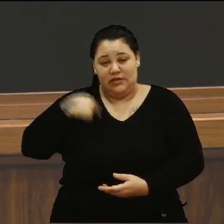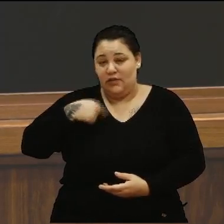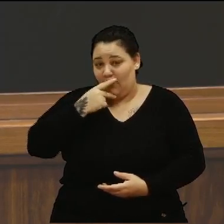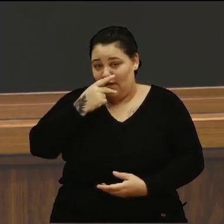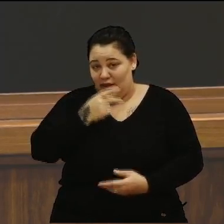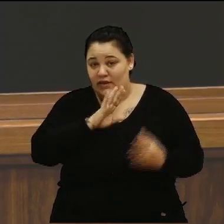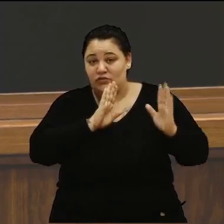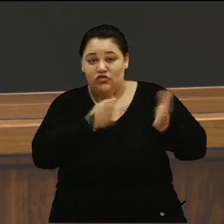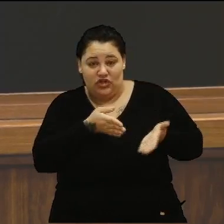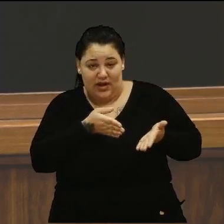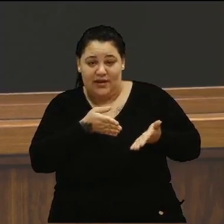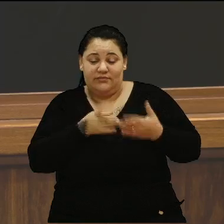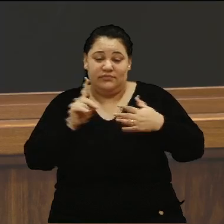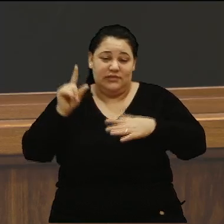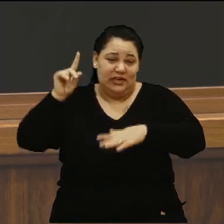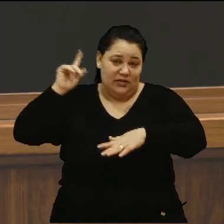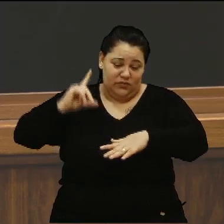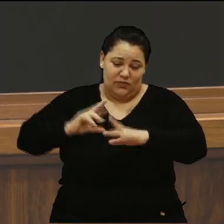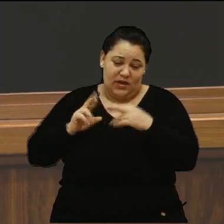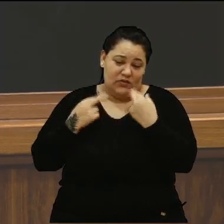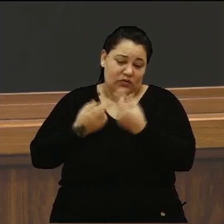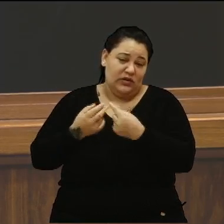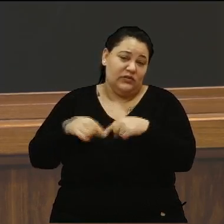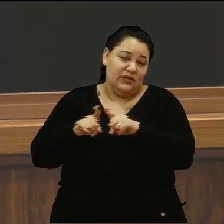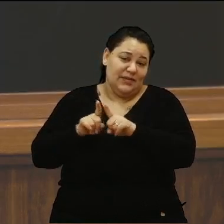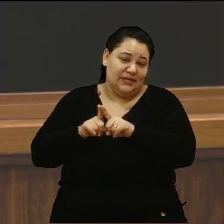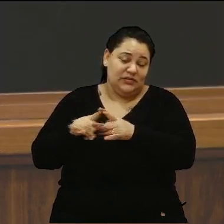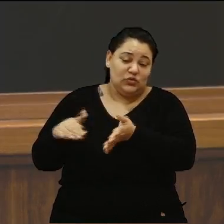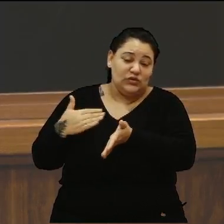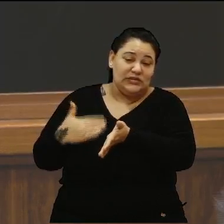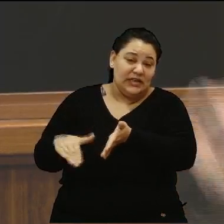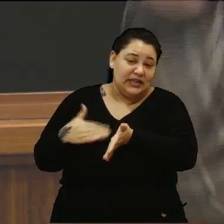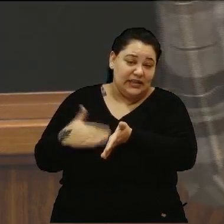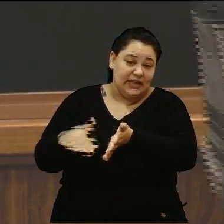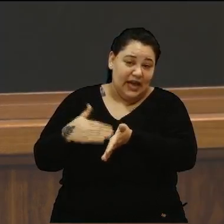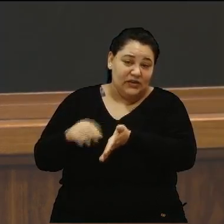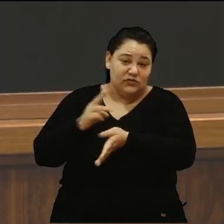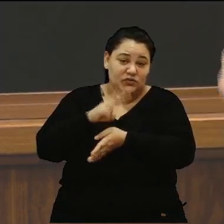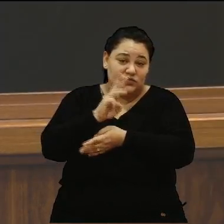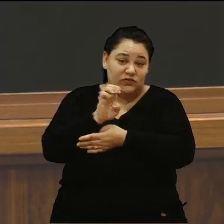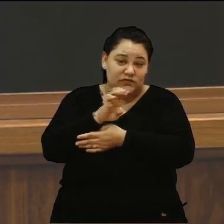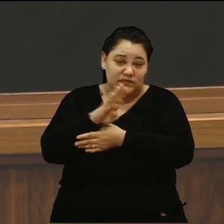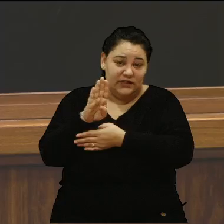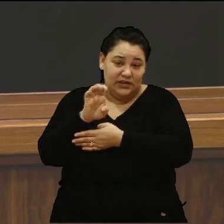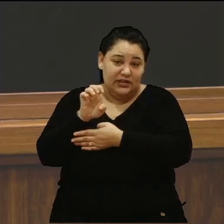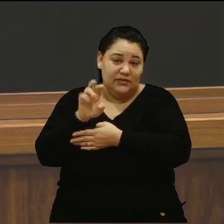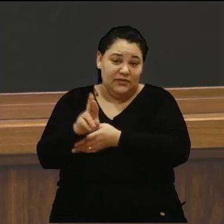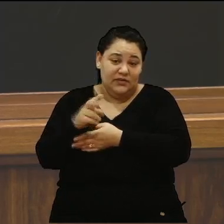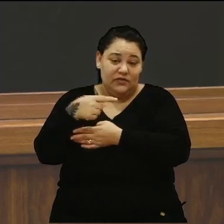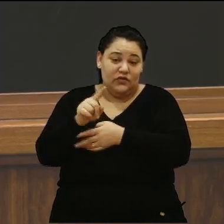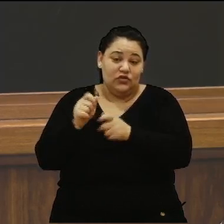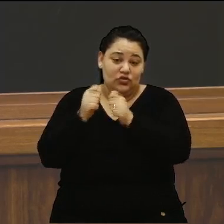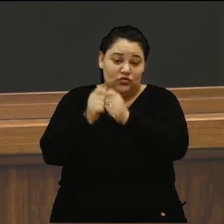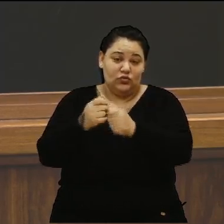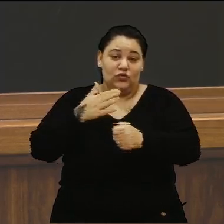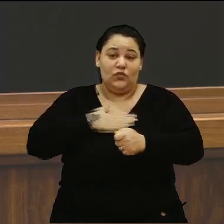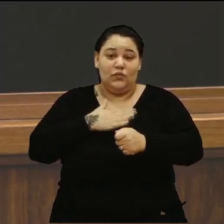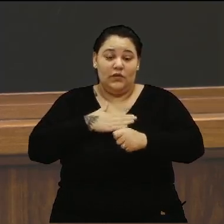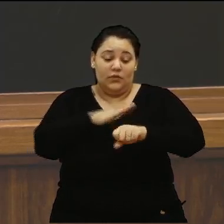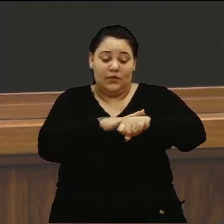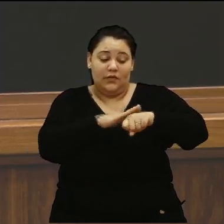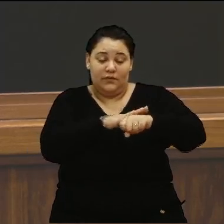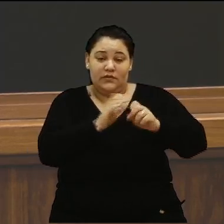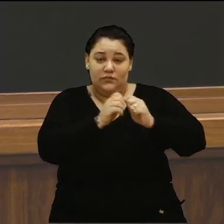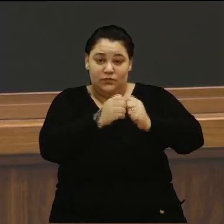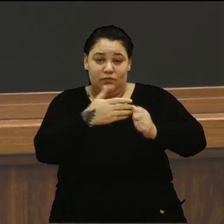isso esses tempos numa sessão, e o secretário Weber foi no meu gabinete para conversar comigo, eu não estava,